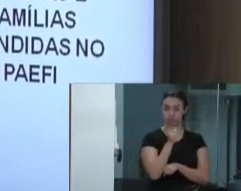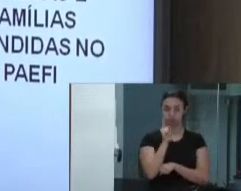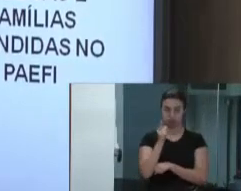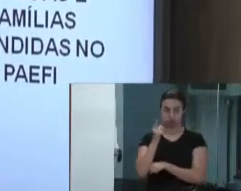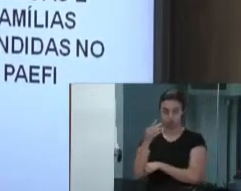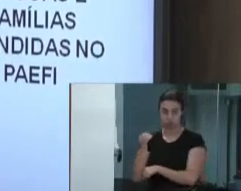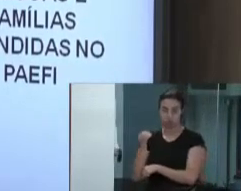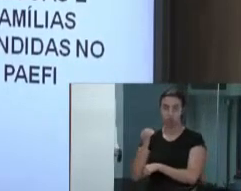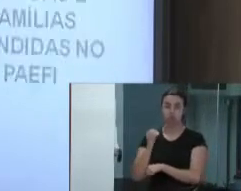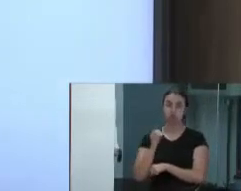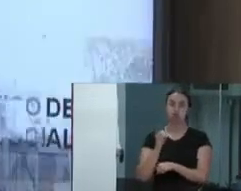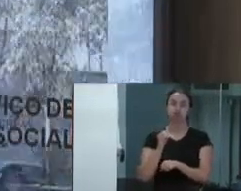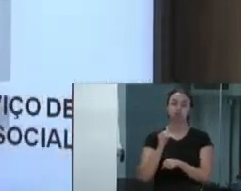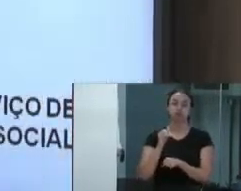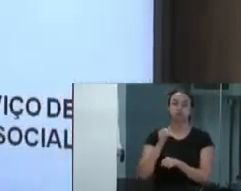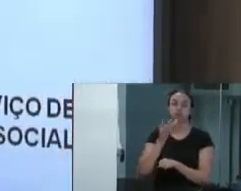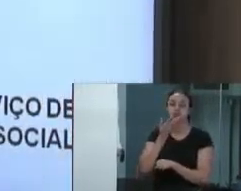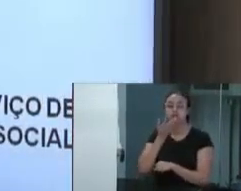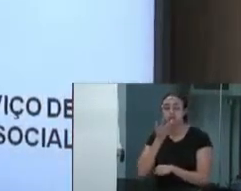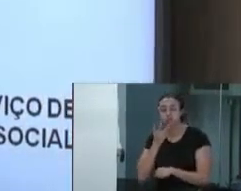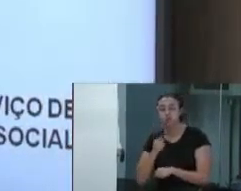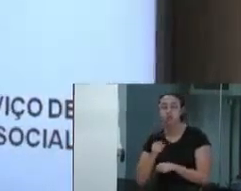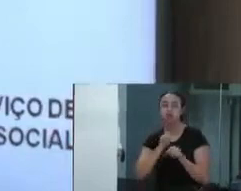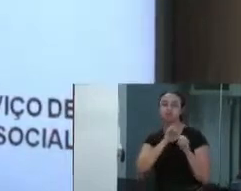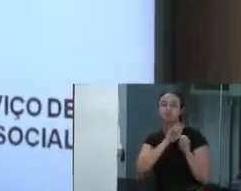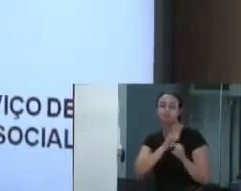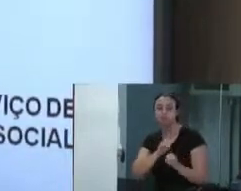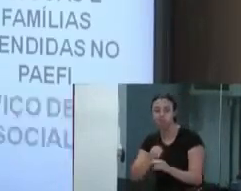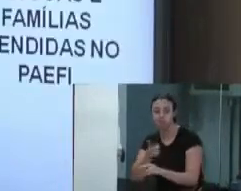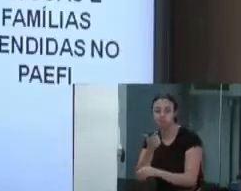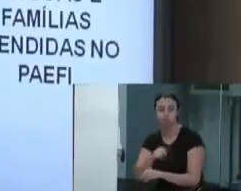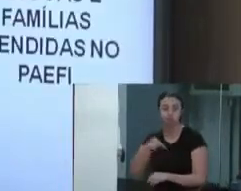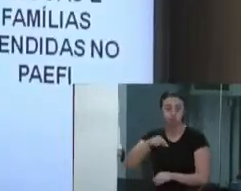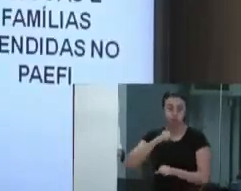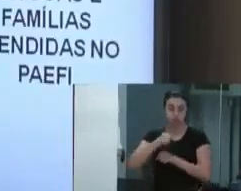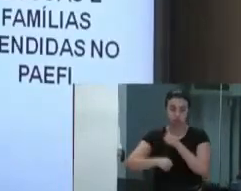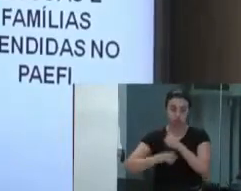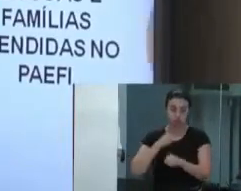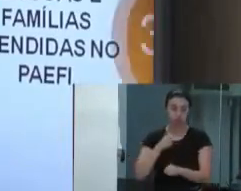medida socioeducativa. E aí, para esse ano,